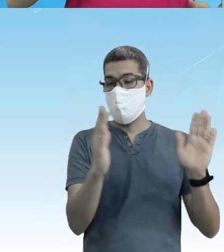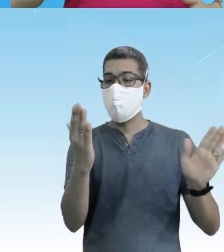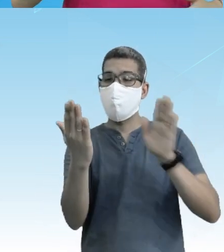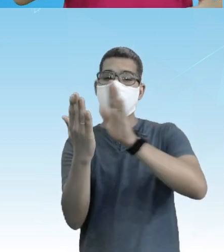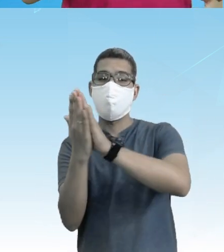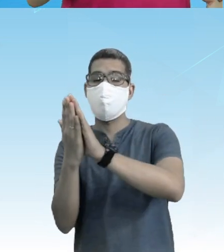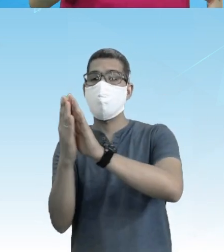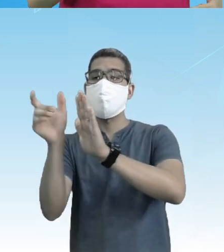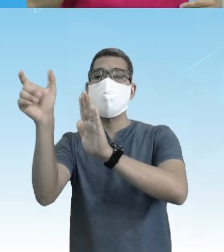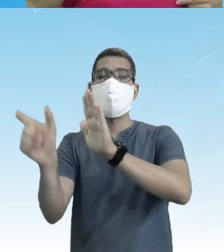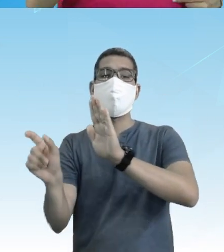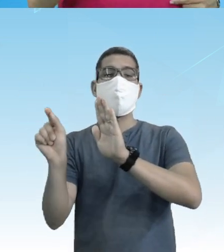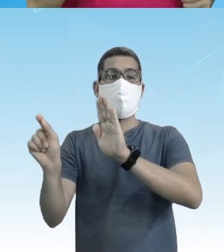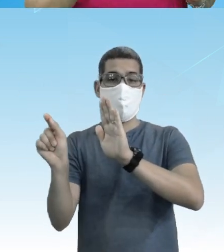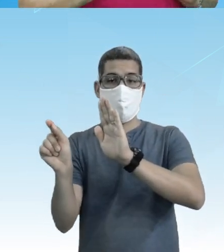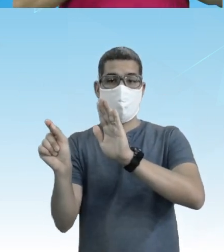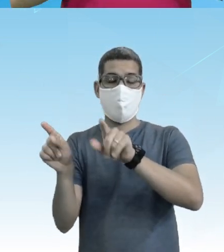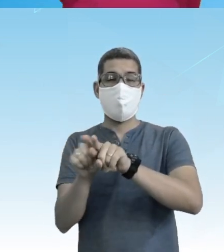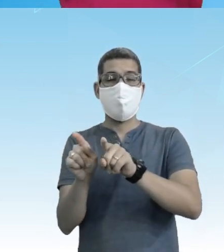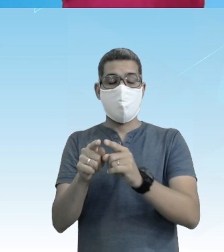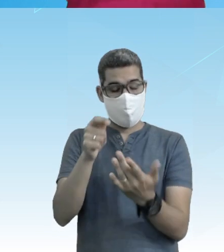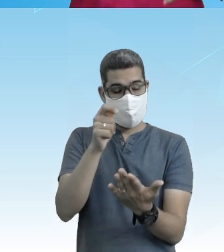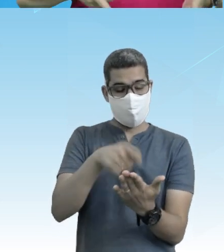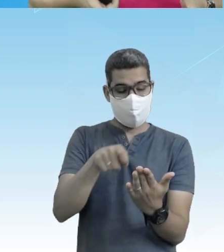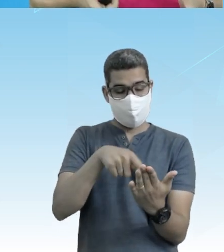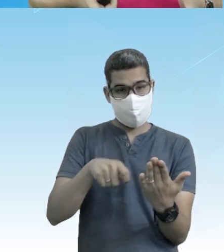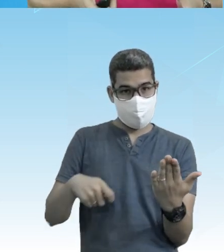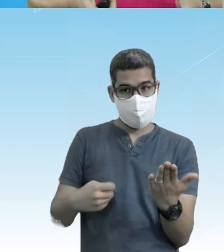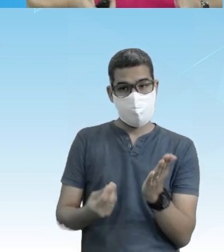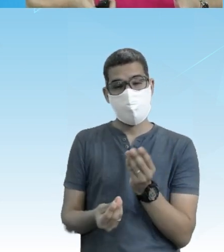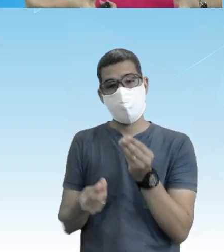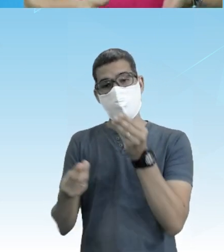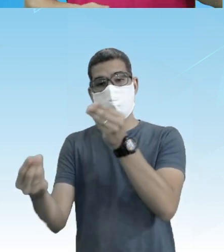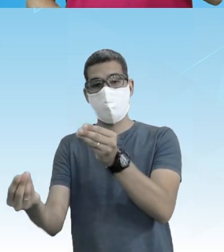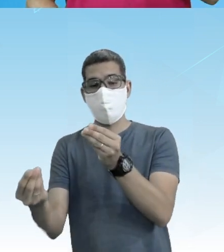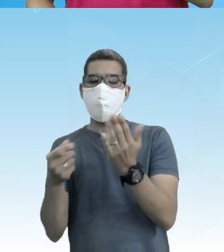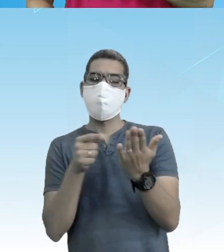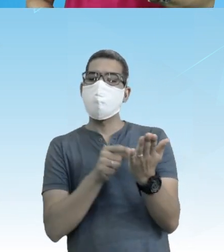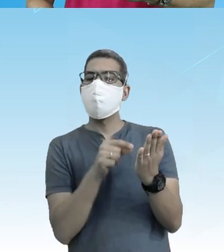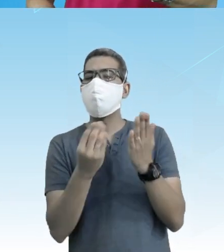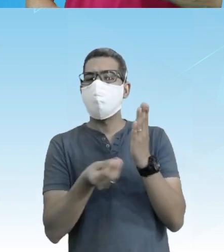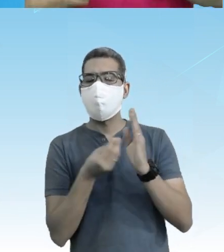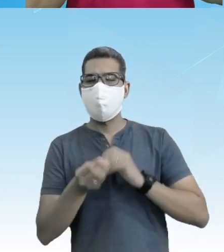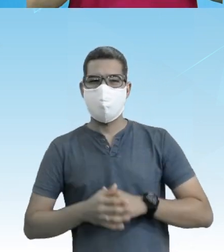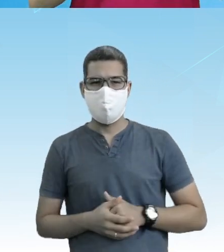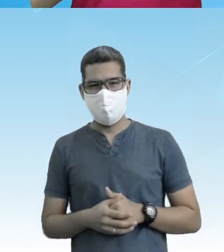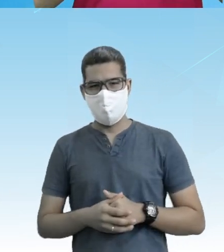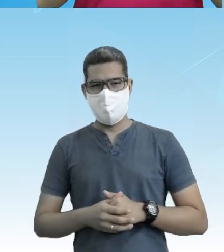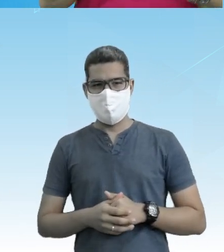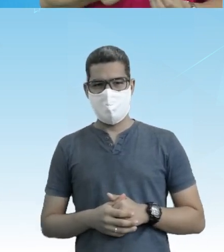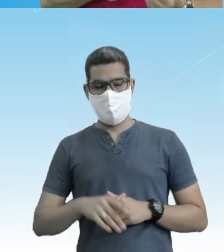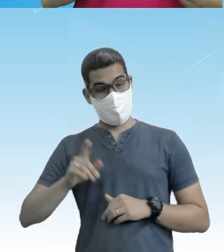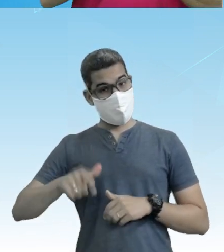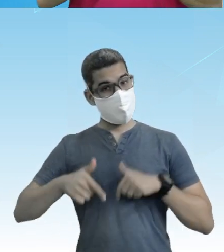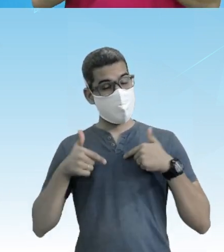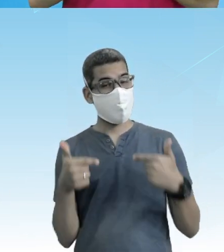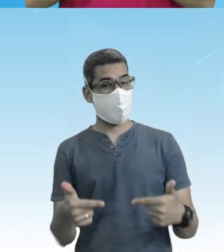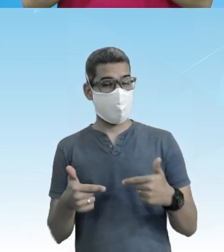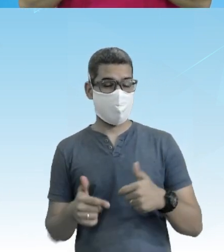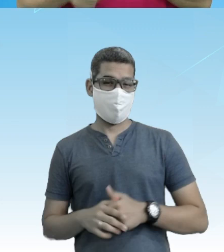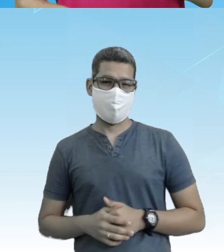seja, onde eu posso hospedar esse gênero? Que nesse caso aqui está